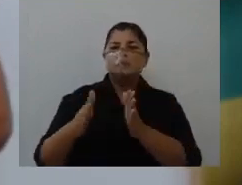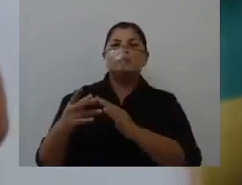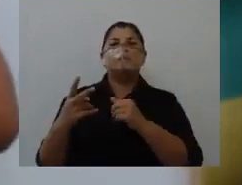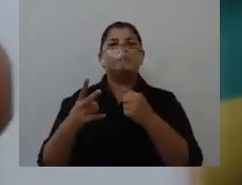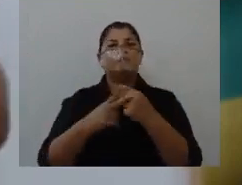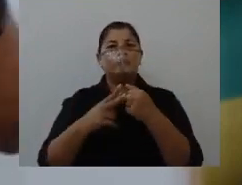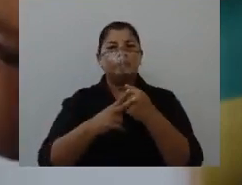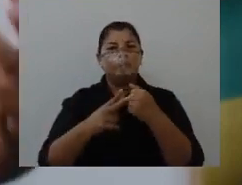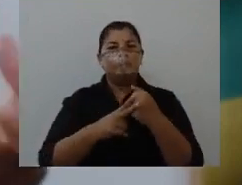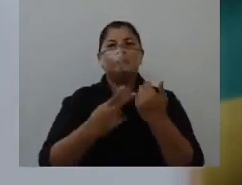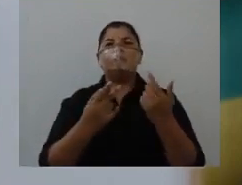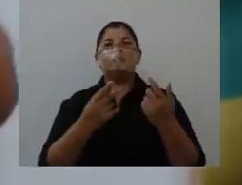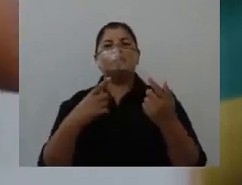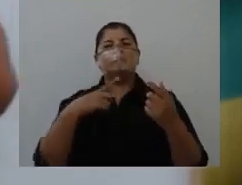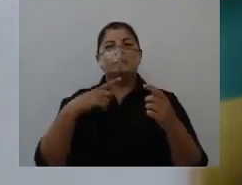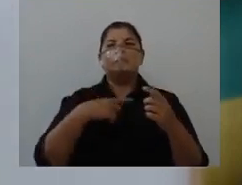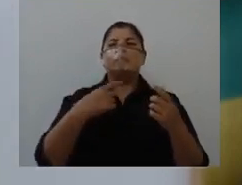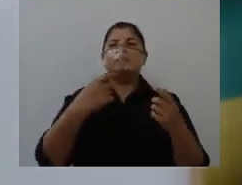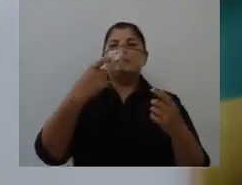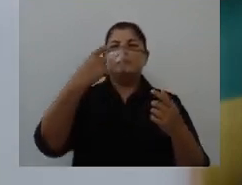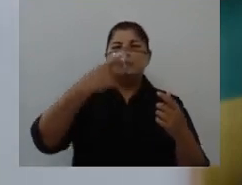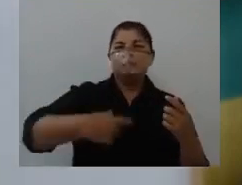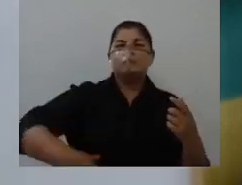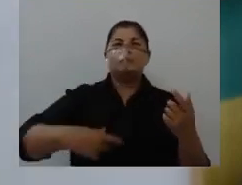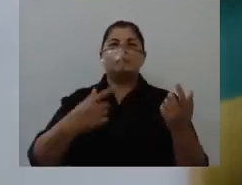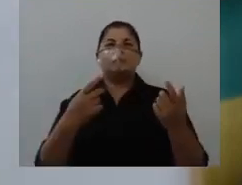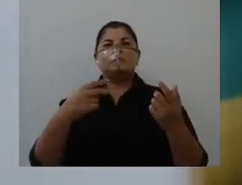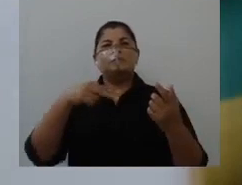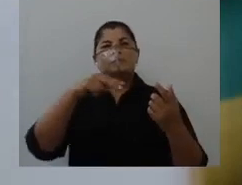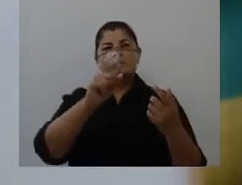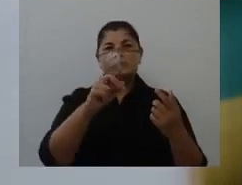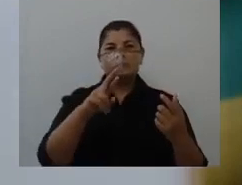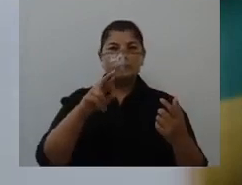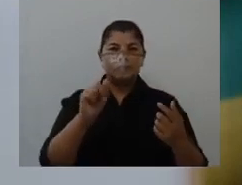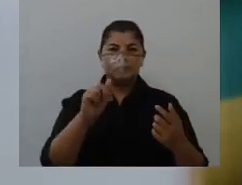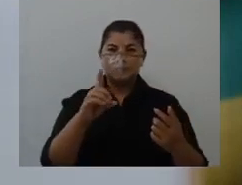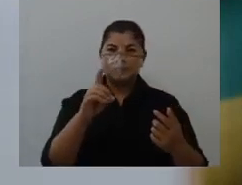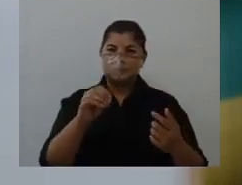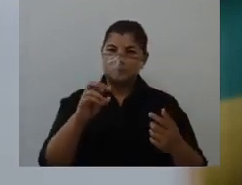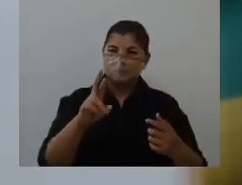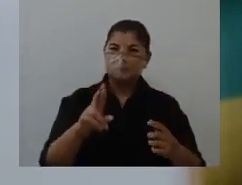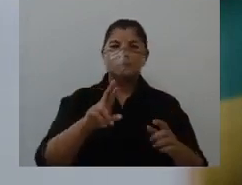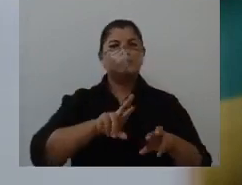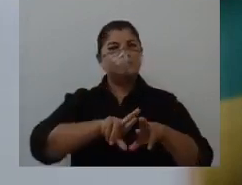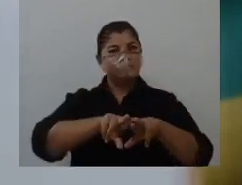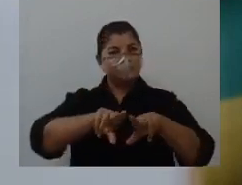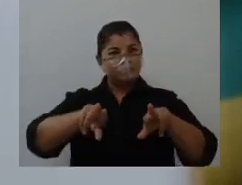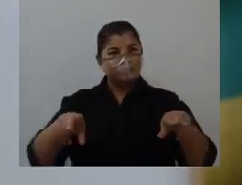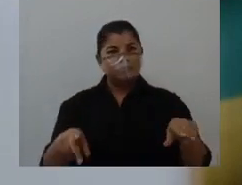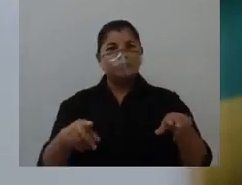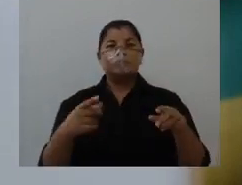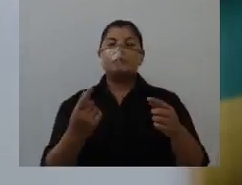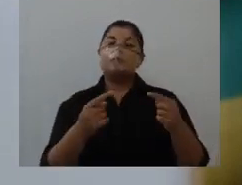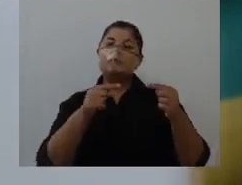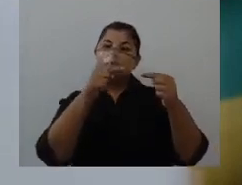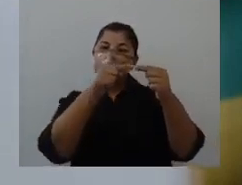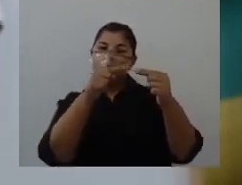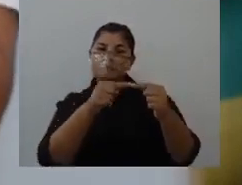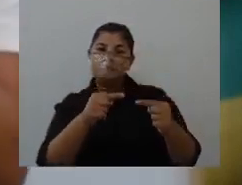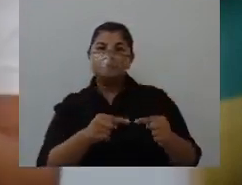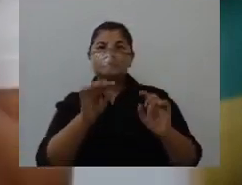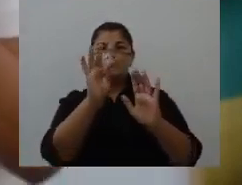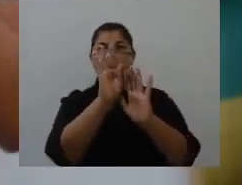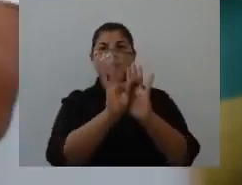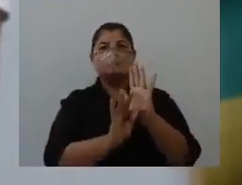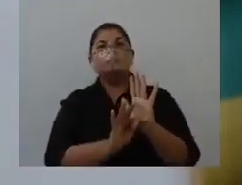verbais, né? Já tem os personagens, o narrador. Então, o tipo de texto, ele é identificado através